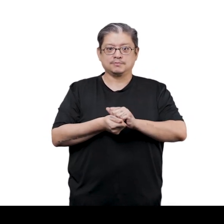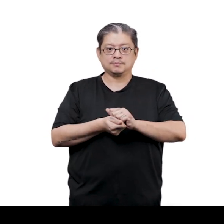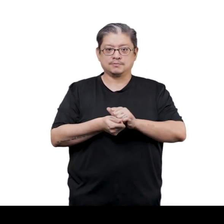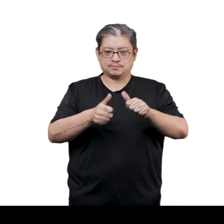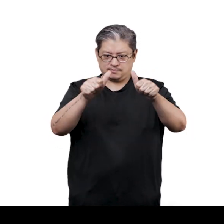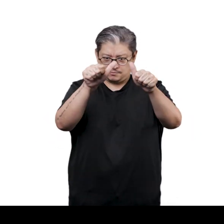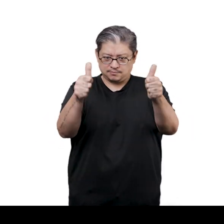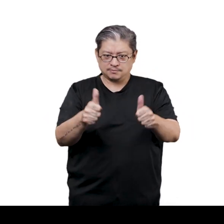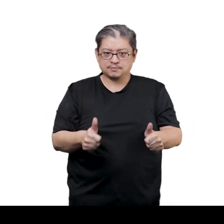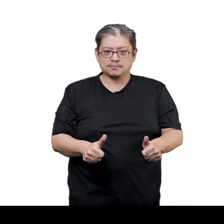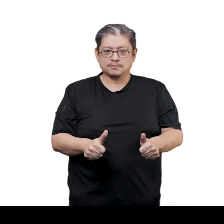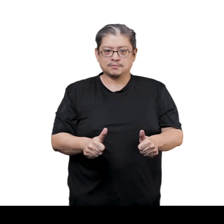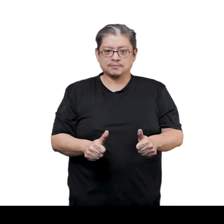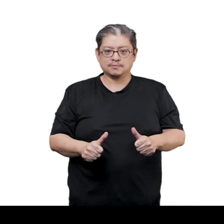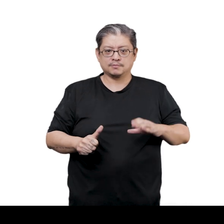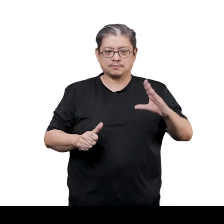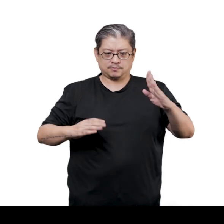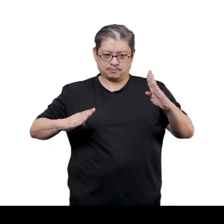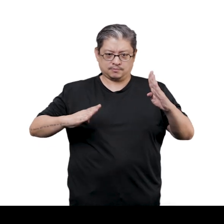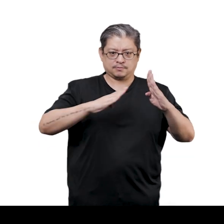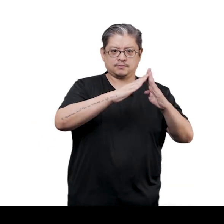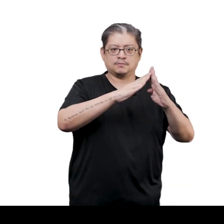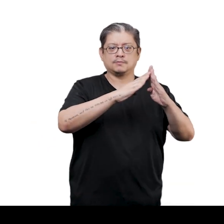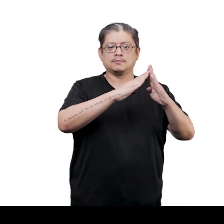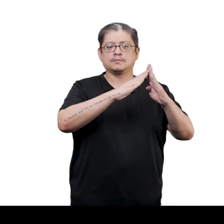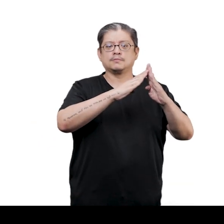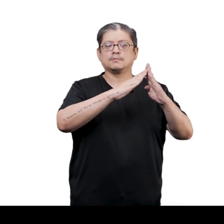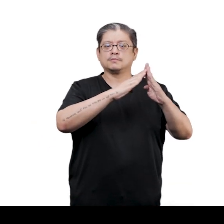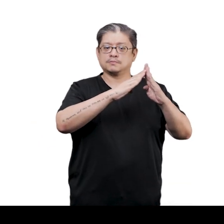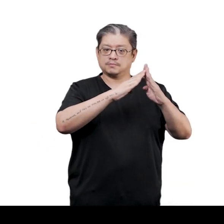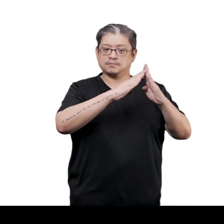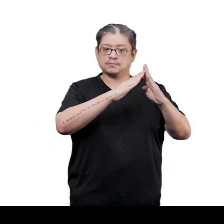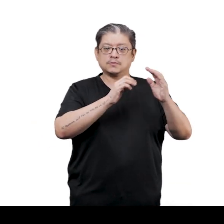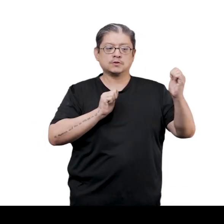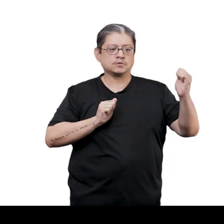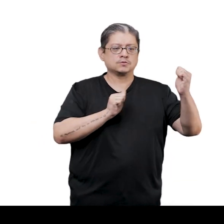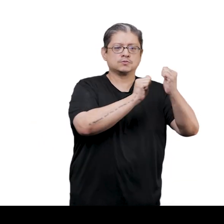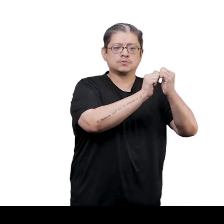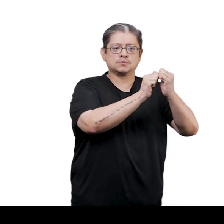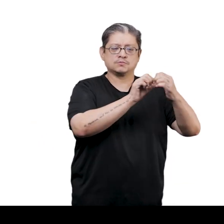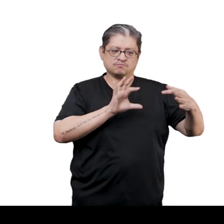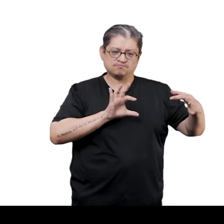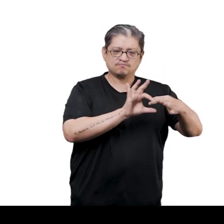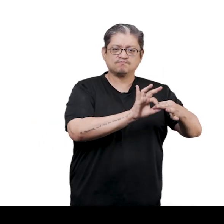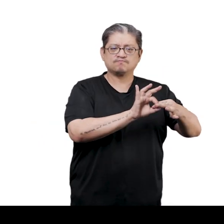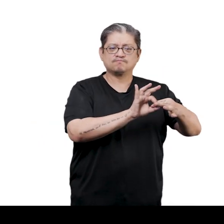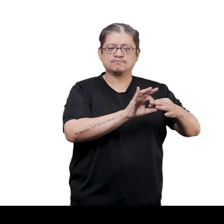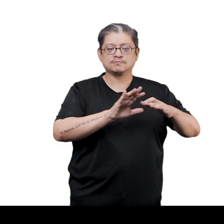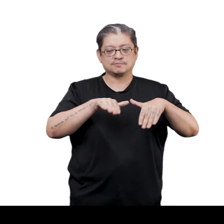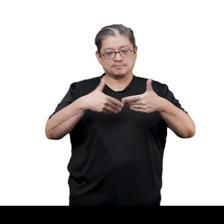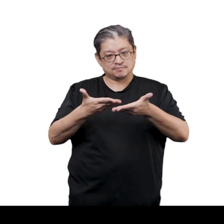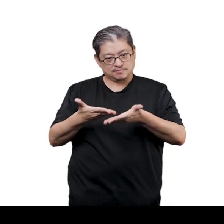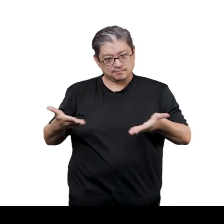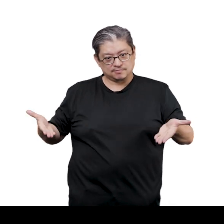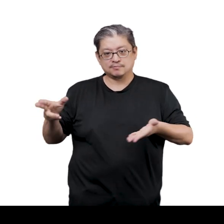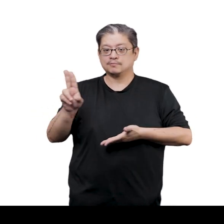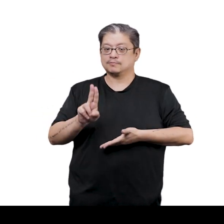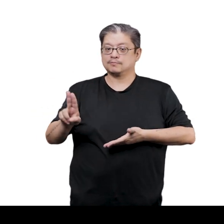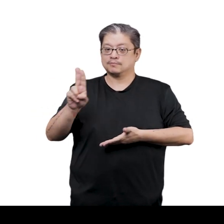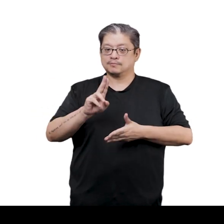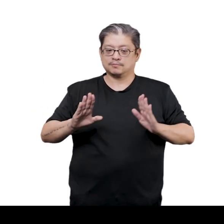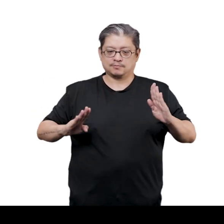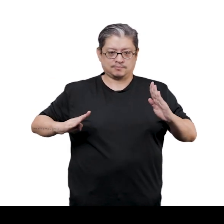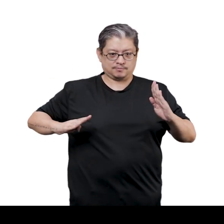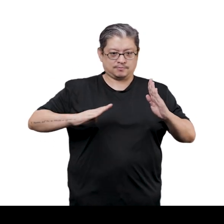adaptação. Ao incorporá-las na escultura, Galan as transforma em algo estrutural para o trabalho, já que elas